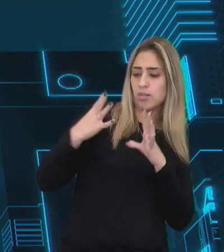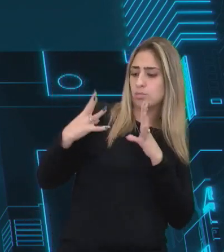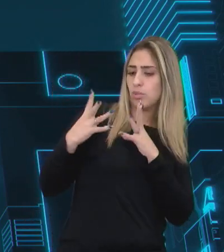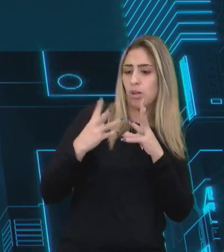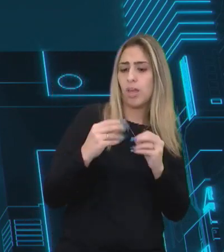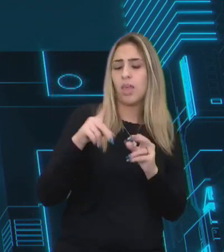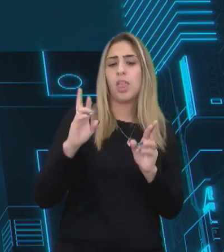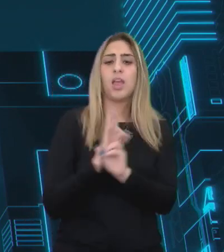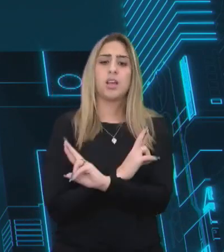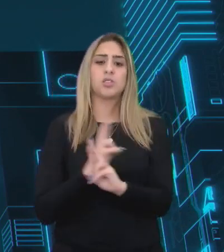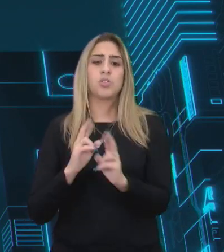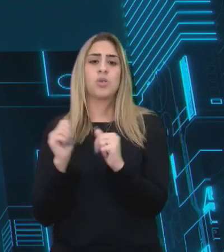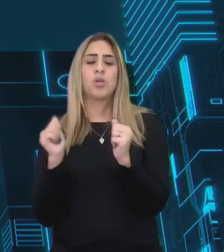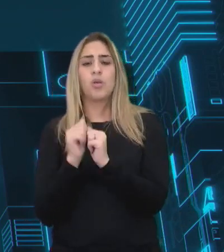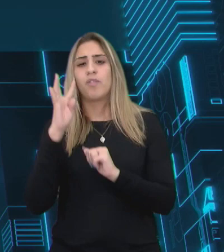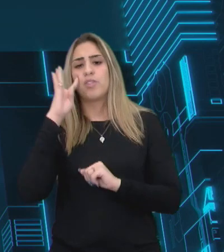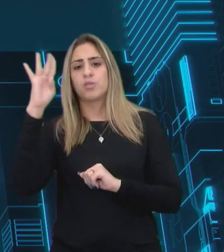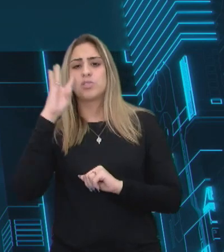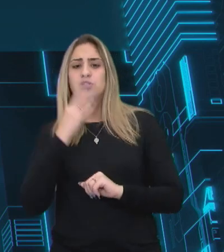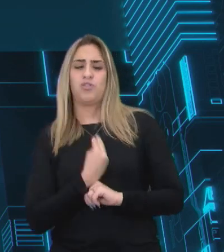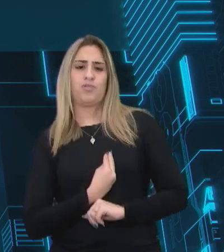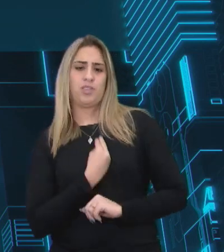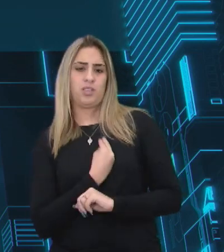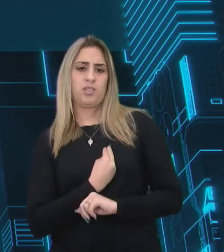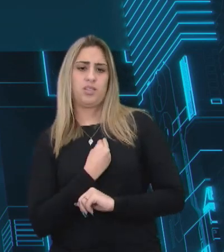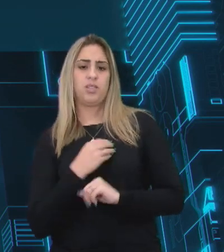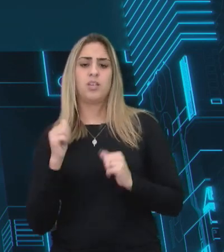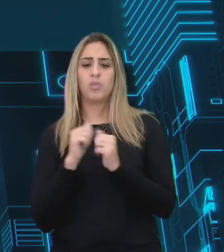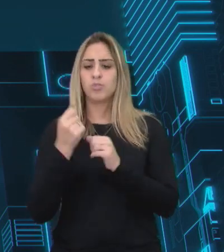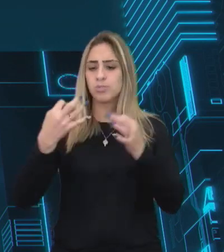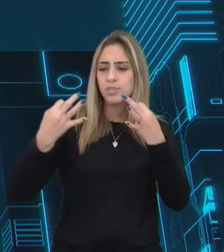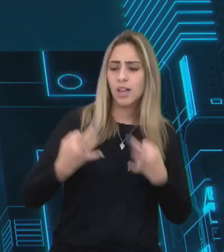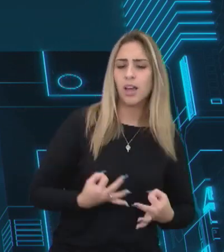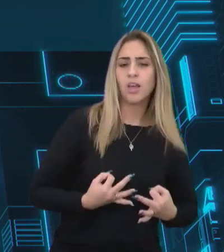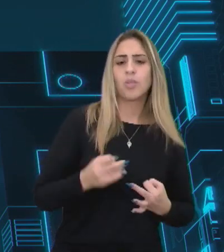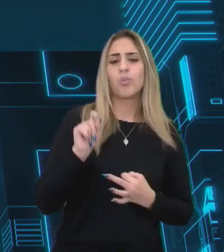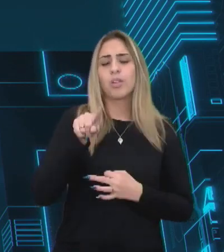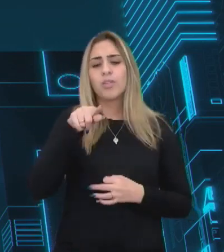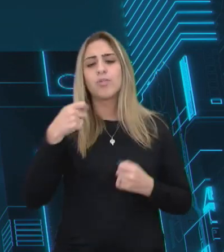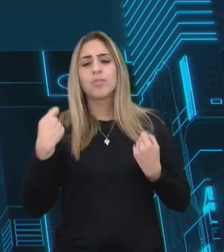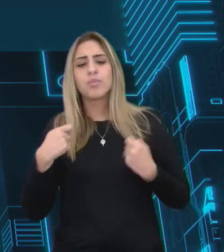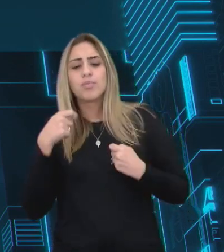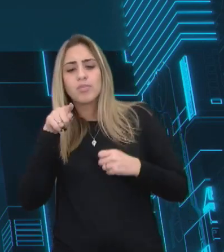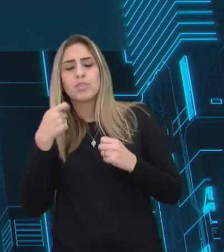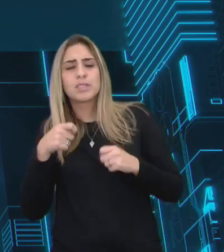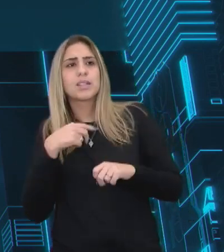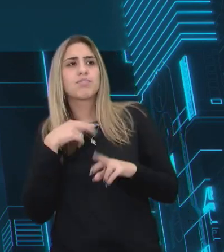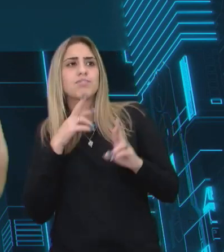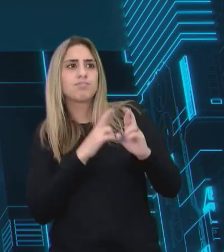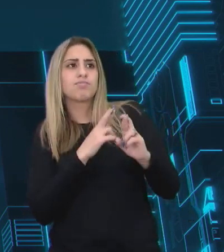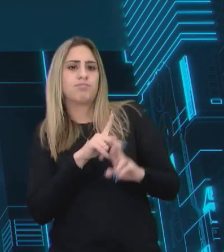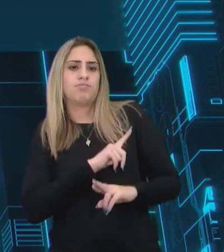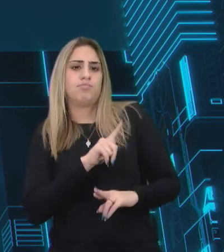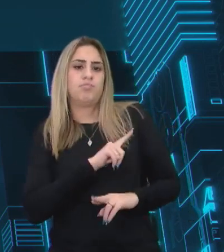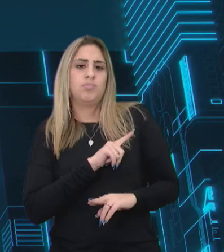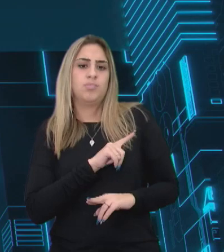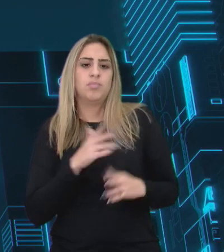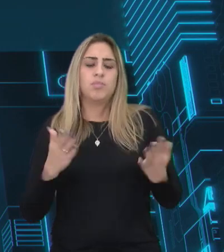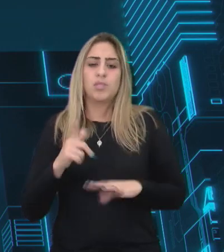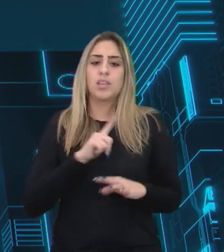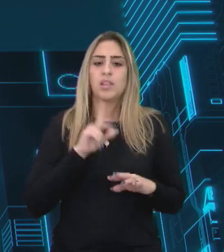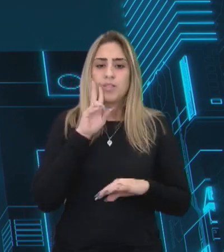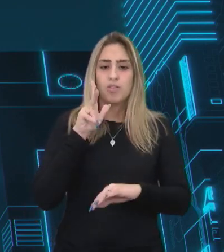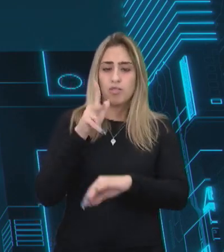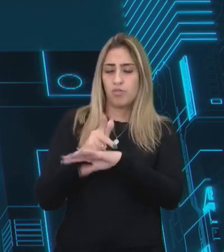relacione com a sua filosofia de vida, com os seus ideais, com o que você espera espera, né? E aí a gente tem agora um